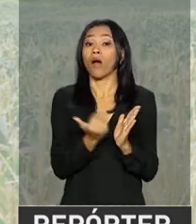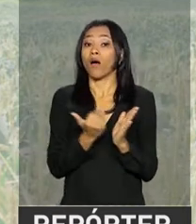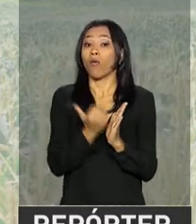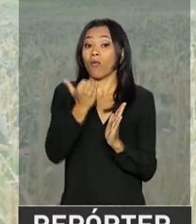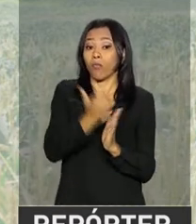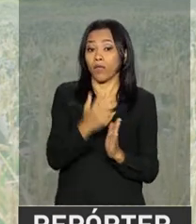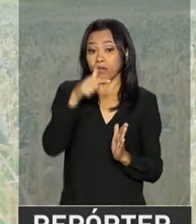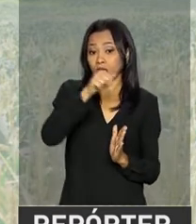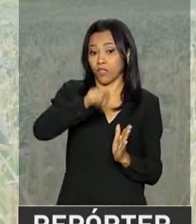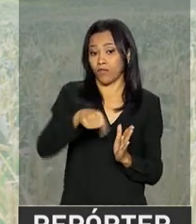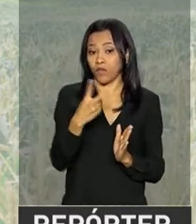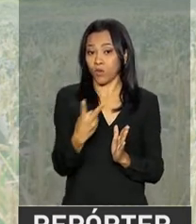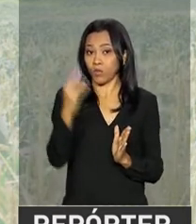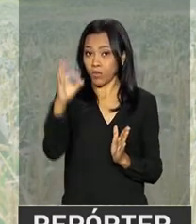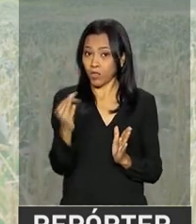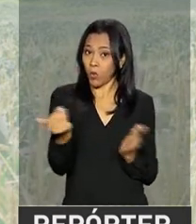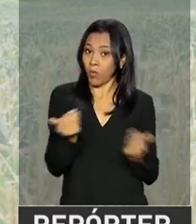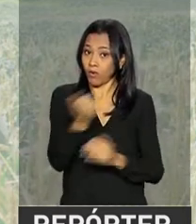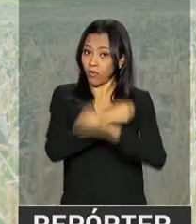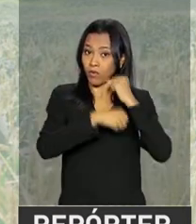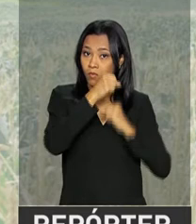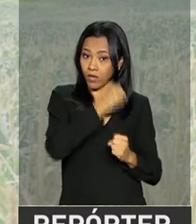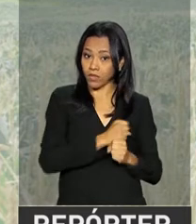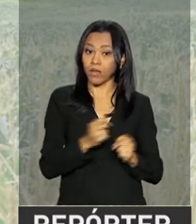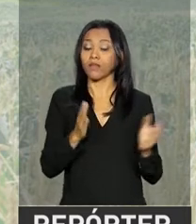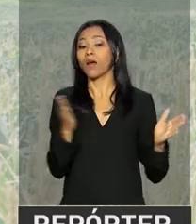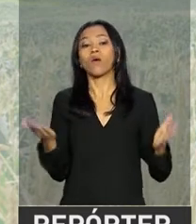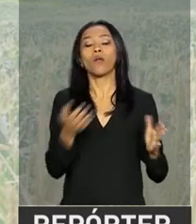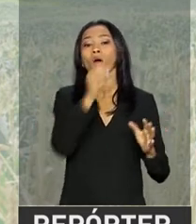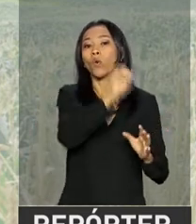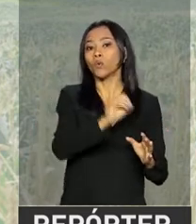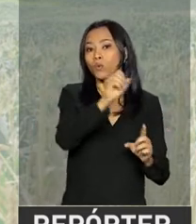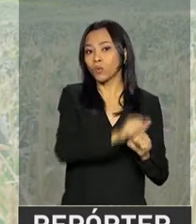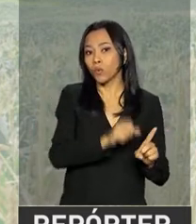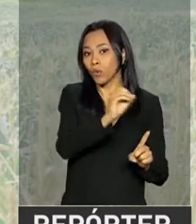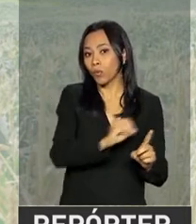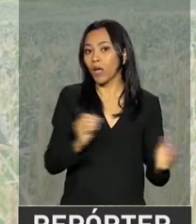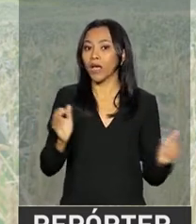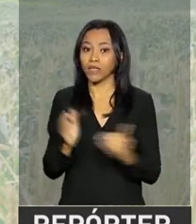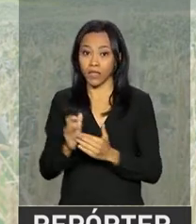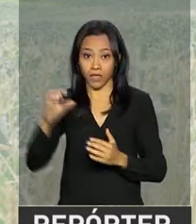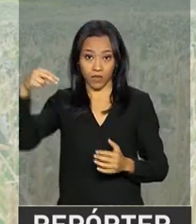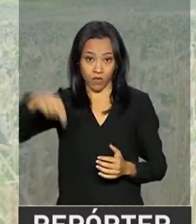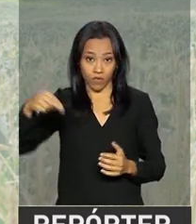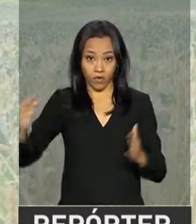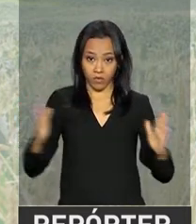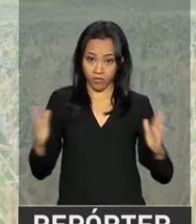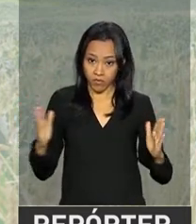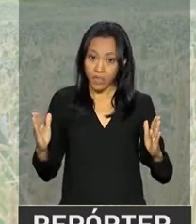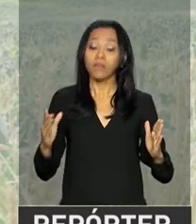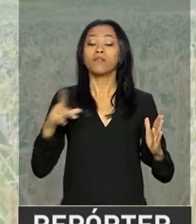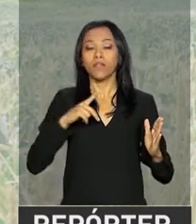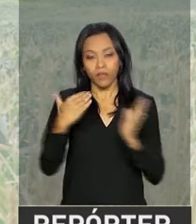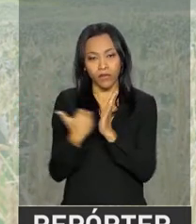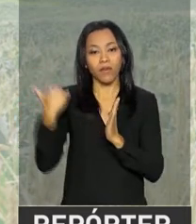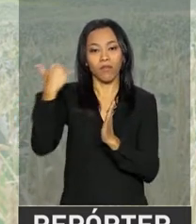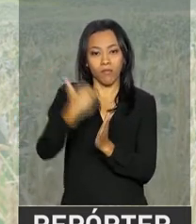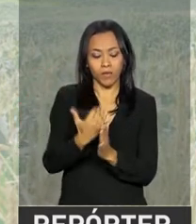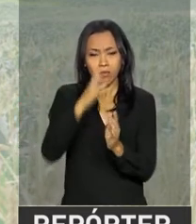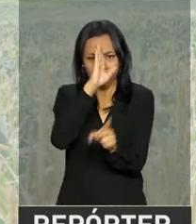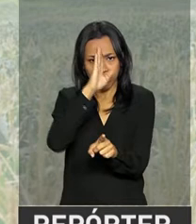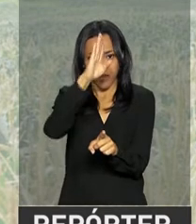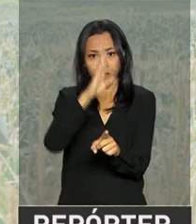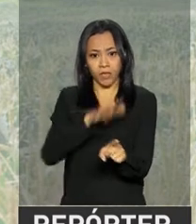comparação com o ano passado na avaliação de outubro para novembro de 2017 também teve crescimento principalmente